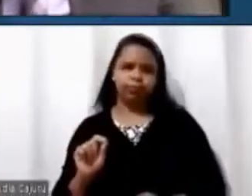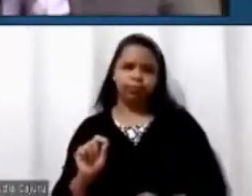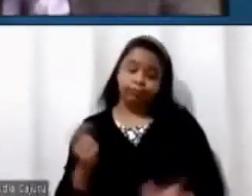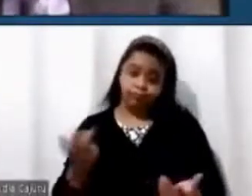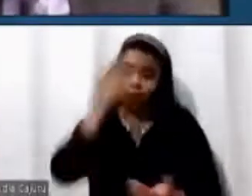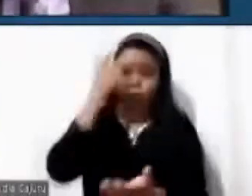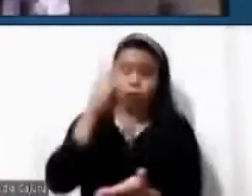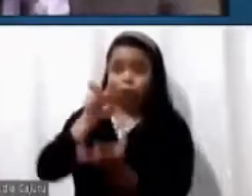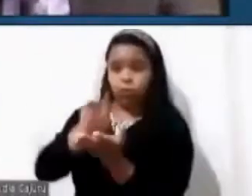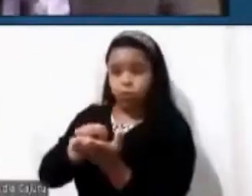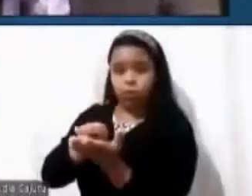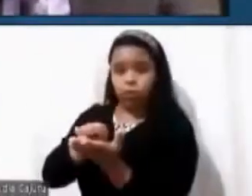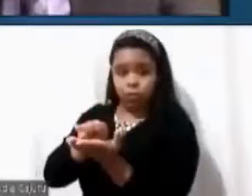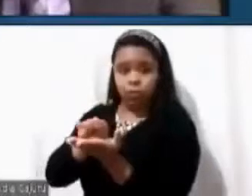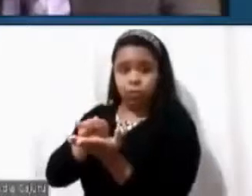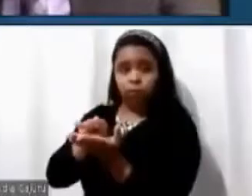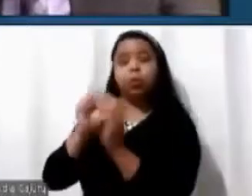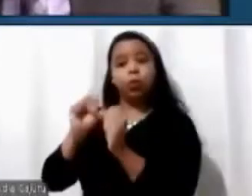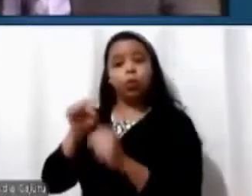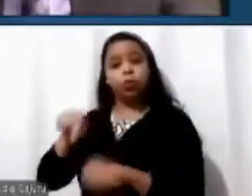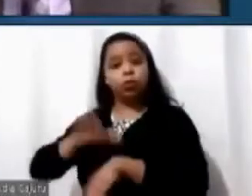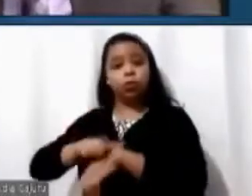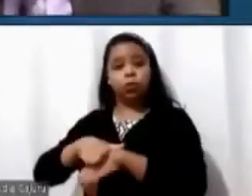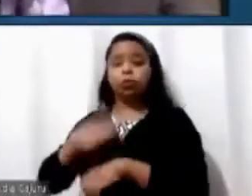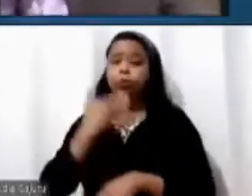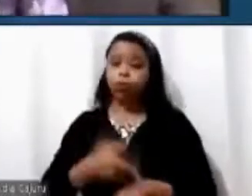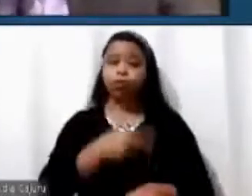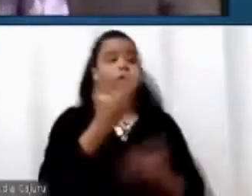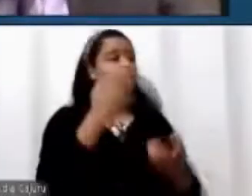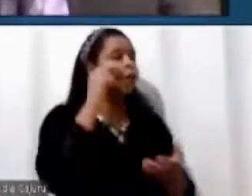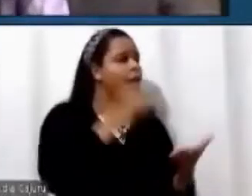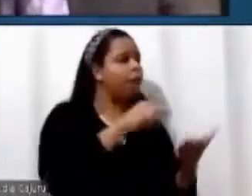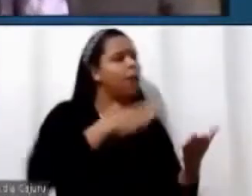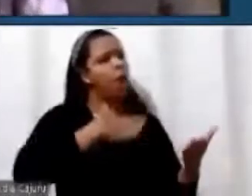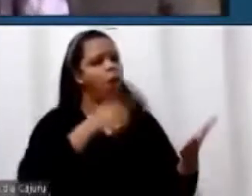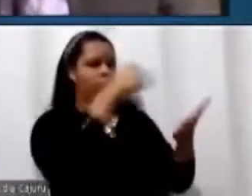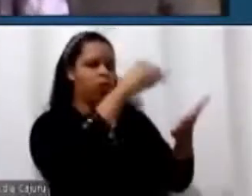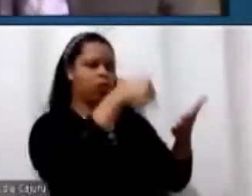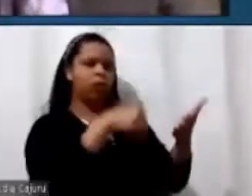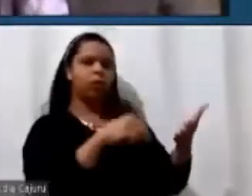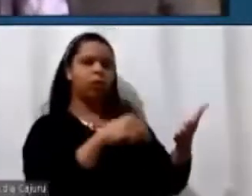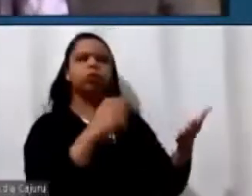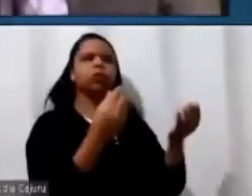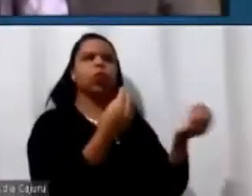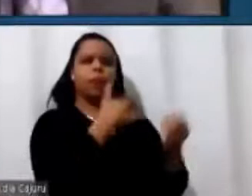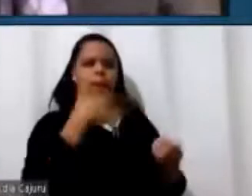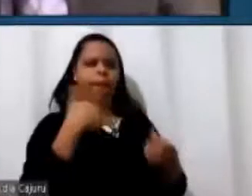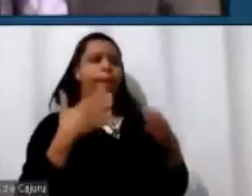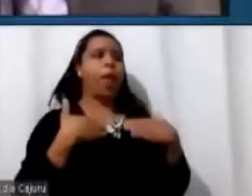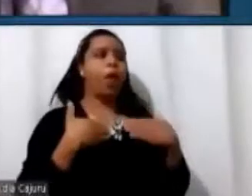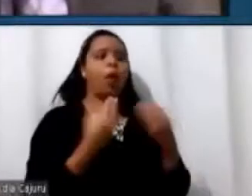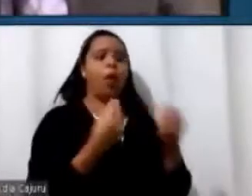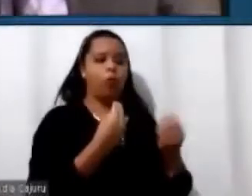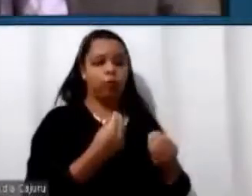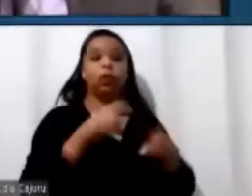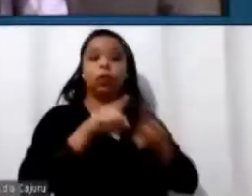é inequívoco, jurisprudência, inclusive. O Poder Judiciário, né, o juízo que requisitar, vai ter acesso,